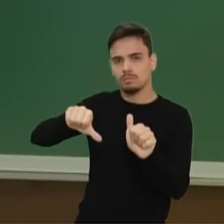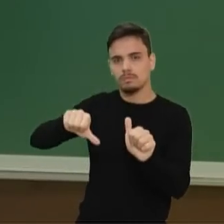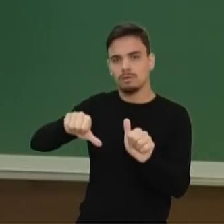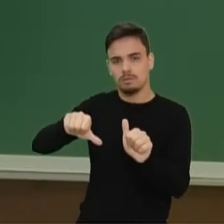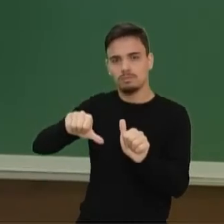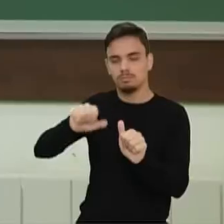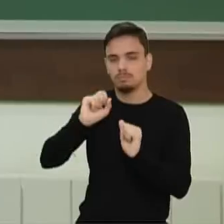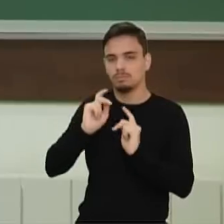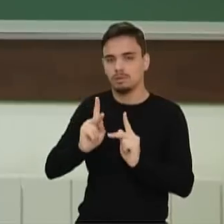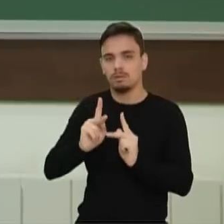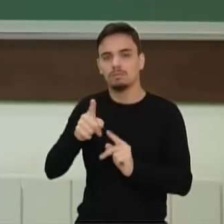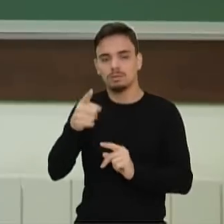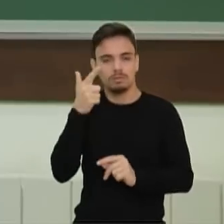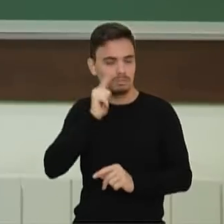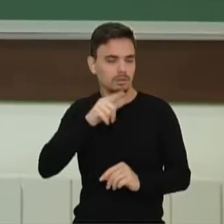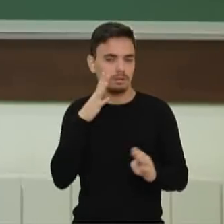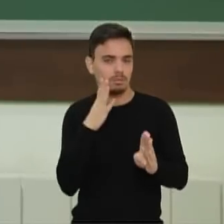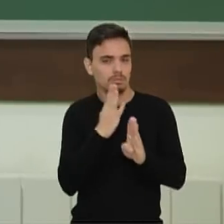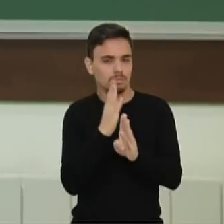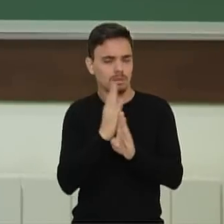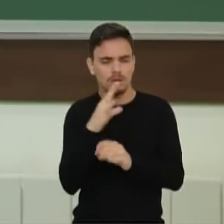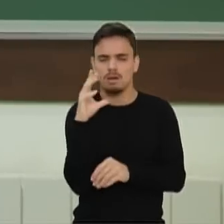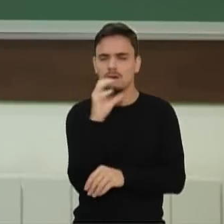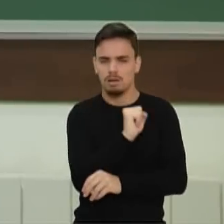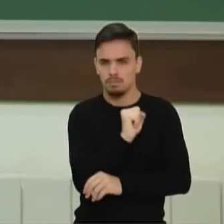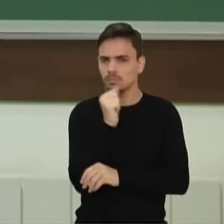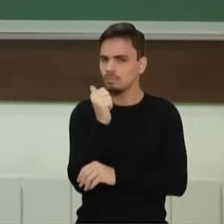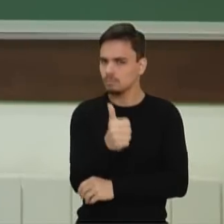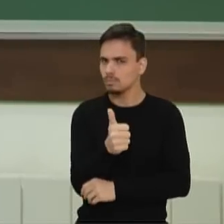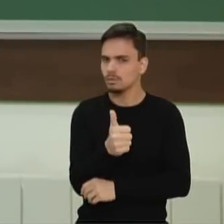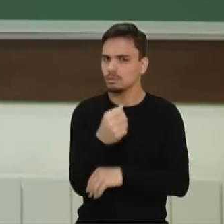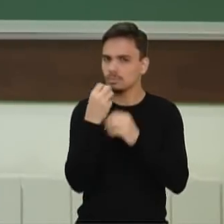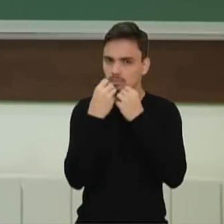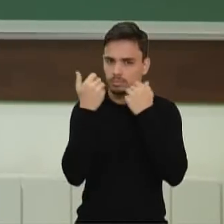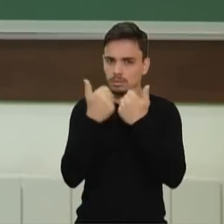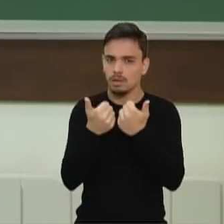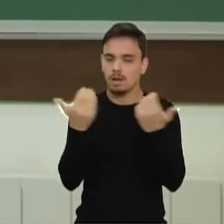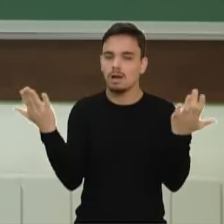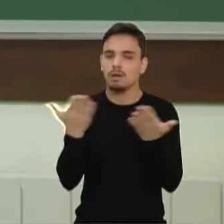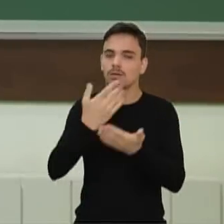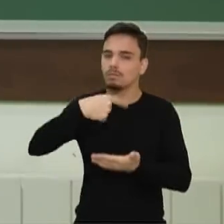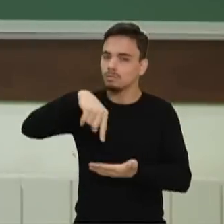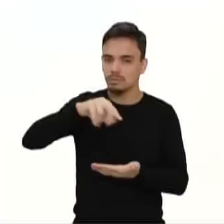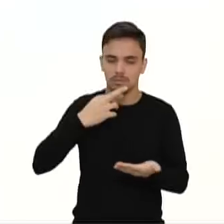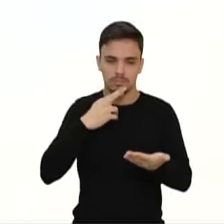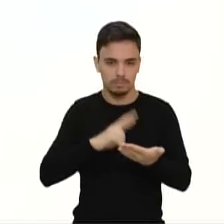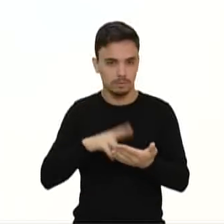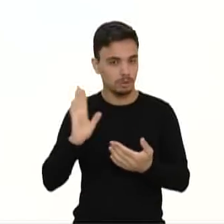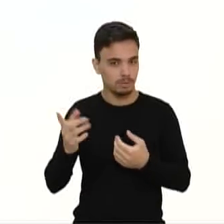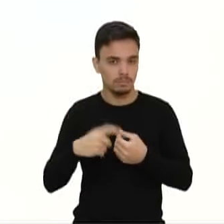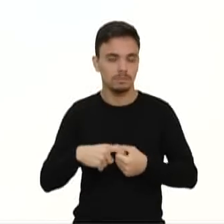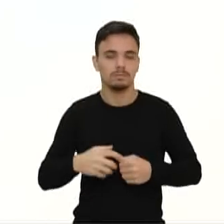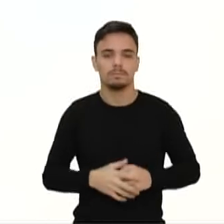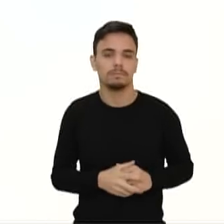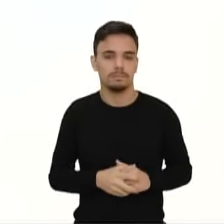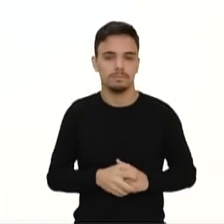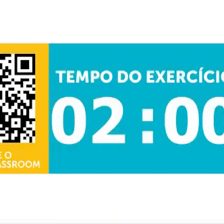e vocês conseguem encontrar ali rapidinho, ok? Muito bem, agora com vocês.